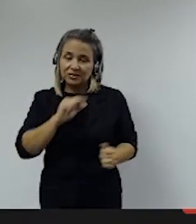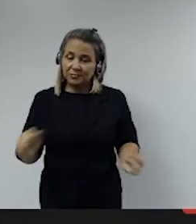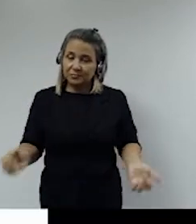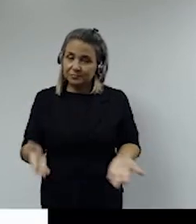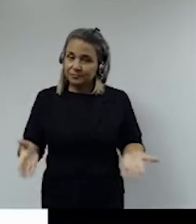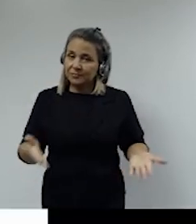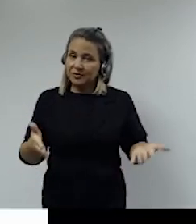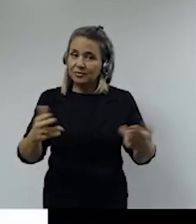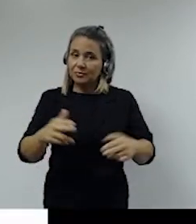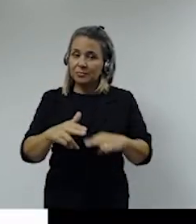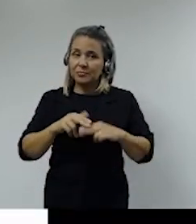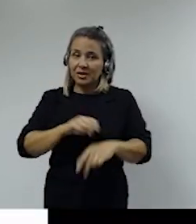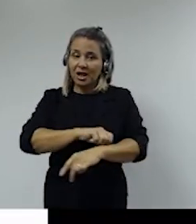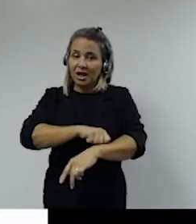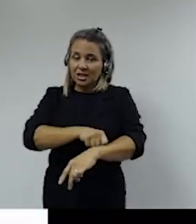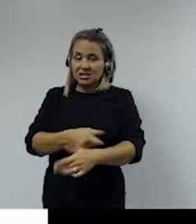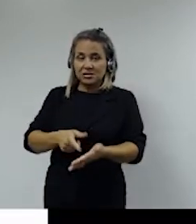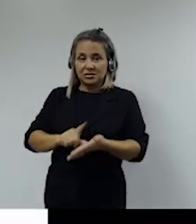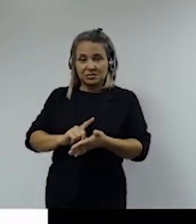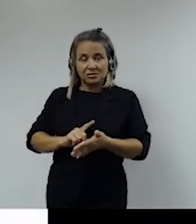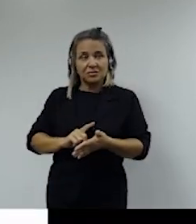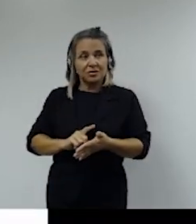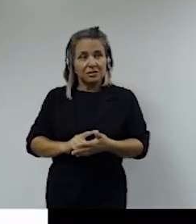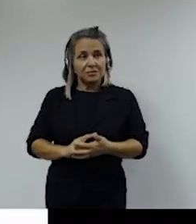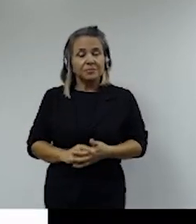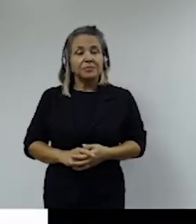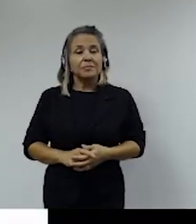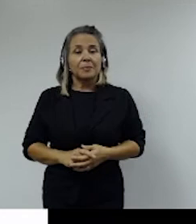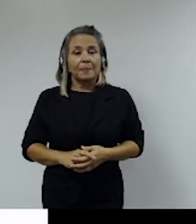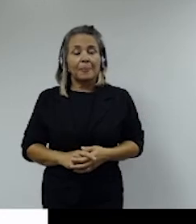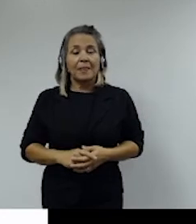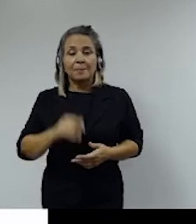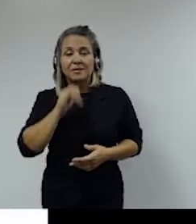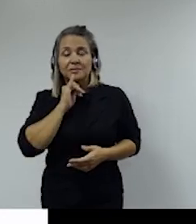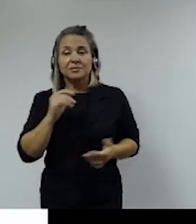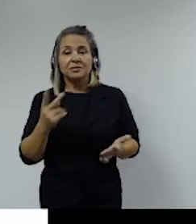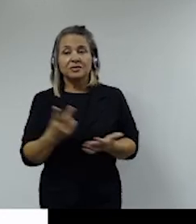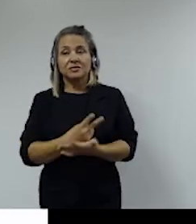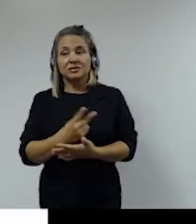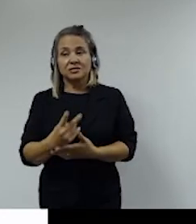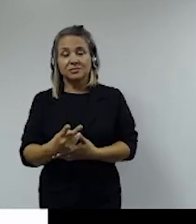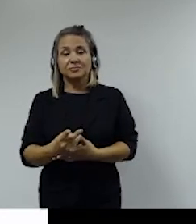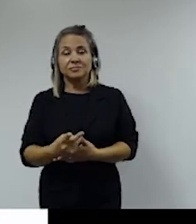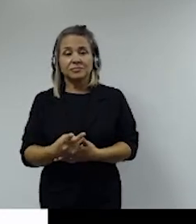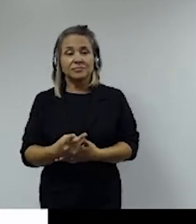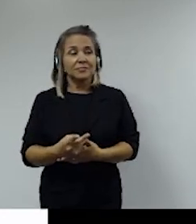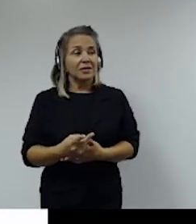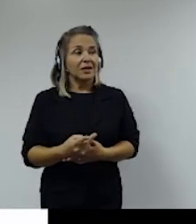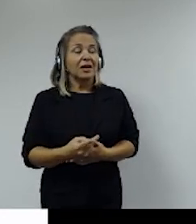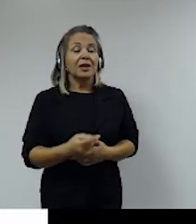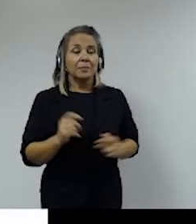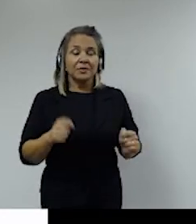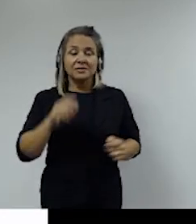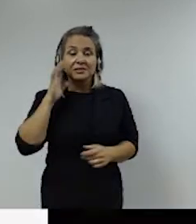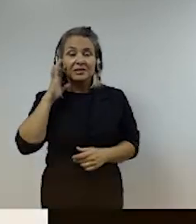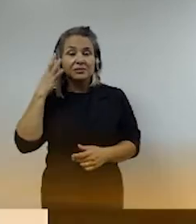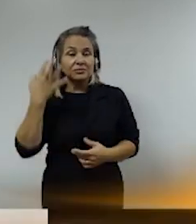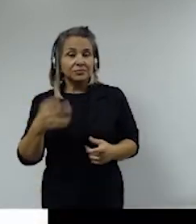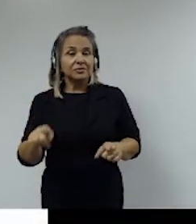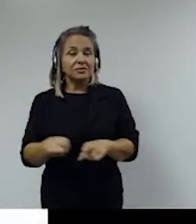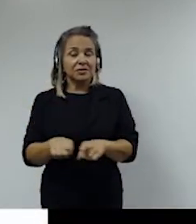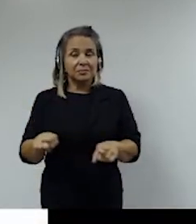por trás daquela agressão, que leva também a uma possível criminalização por um ato de tortura, e obviamente que sejam